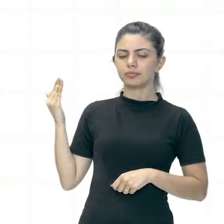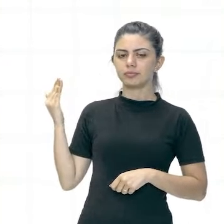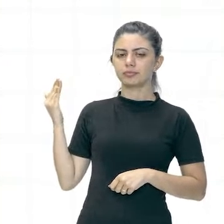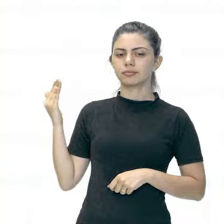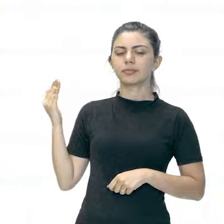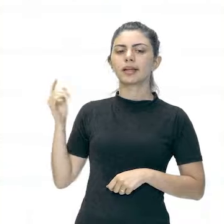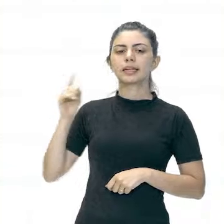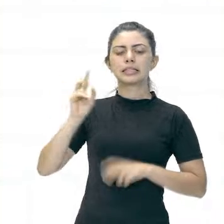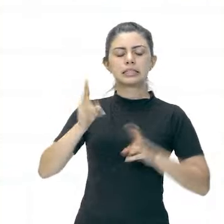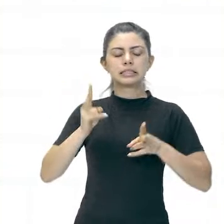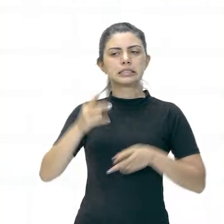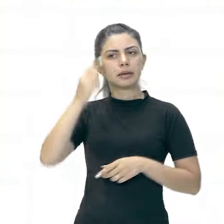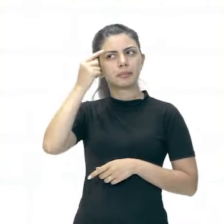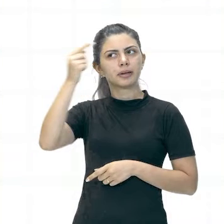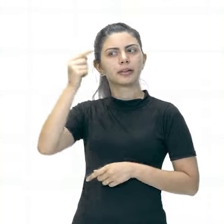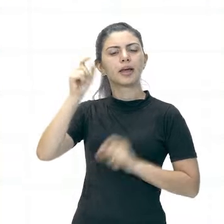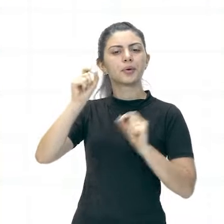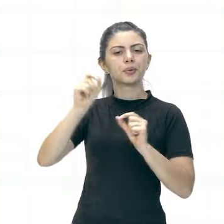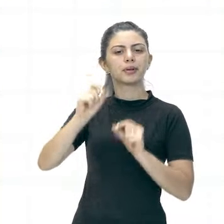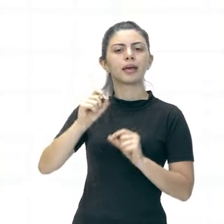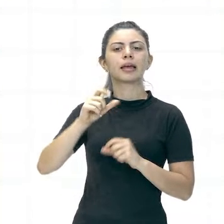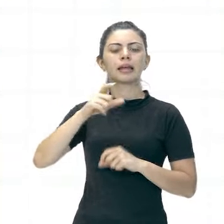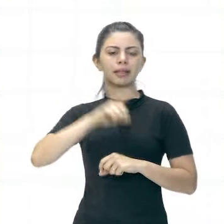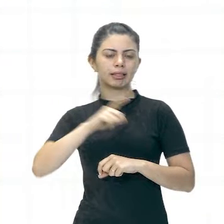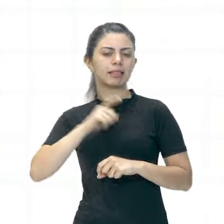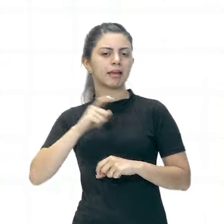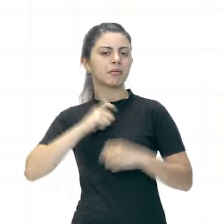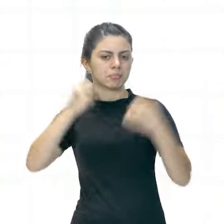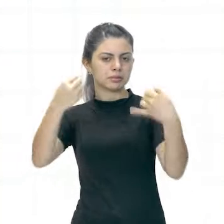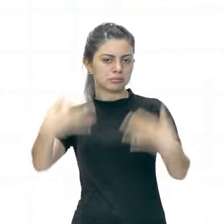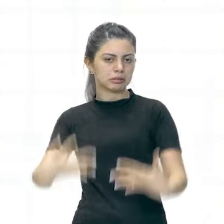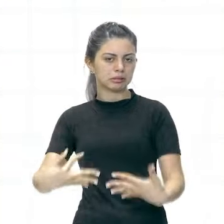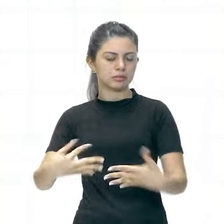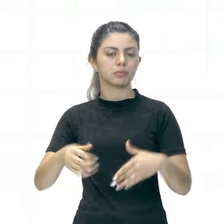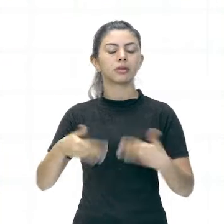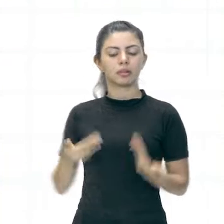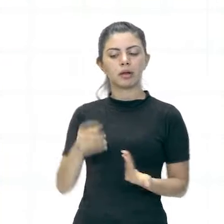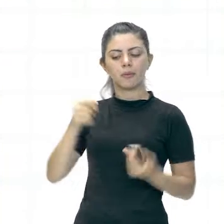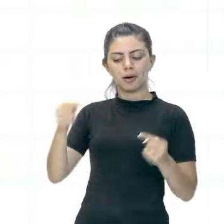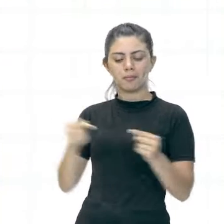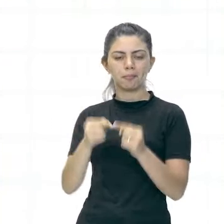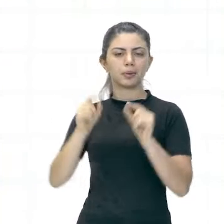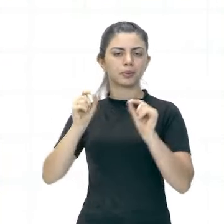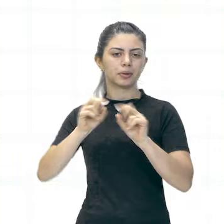vai estar sempre dando uma ideia de algo que está sendo comentado. Então, esse era o tema da feira, né?